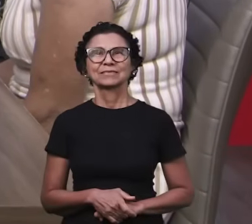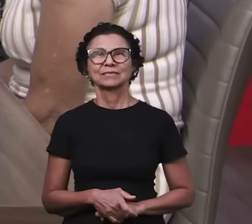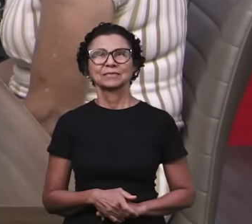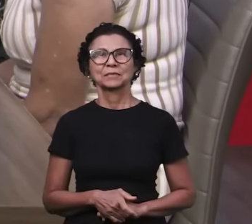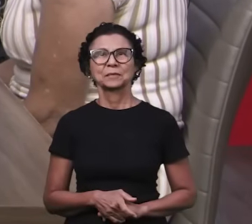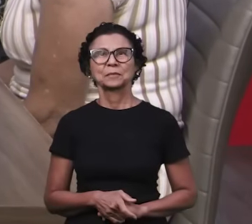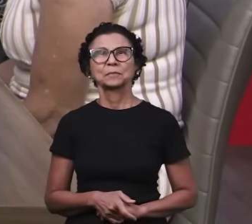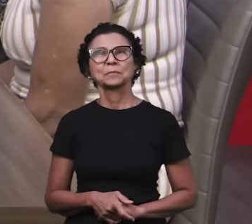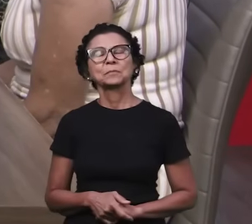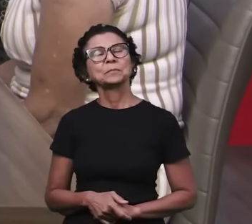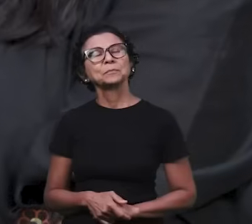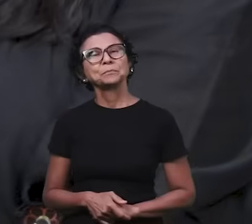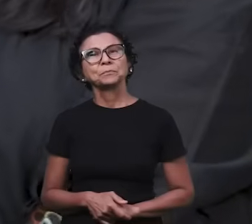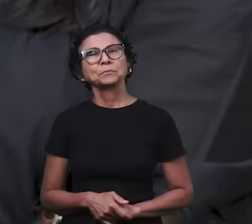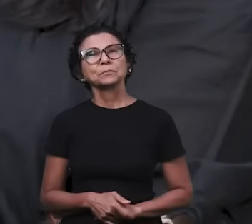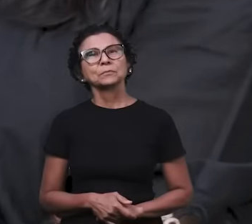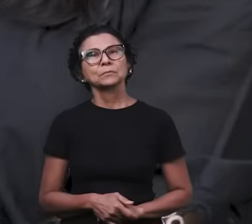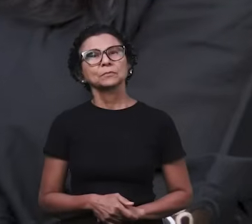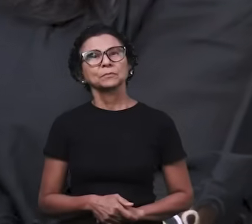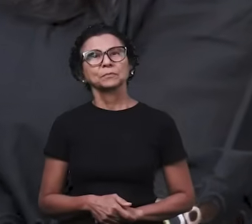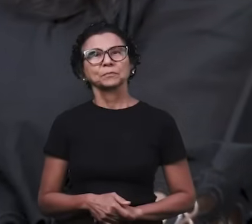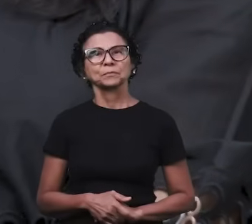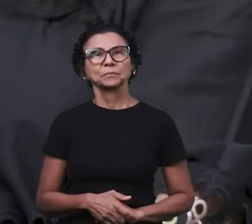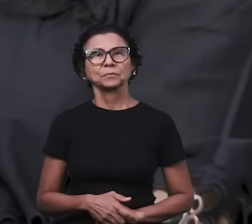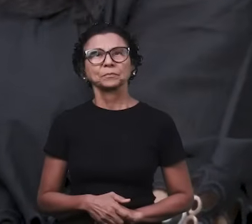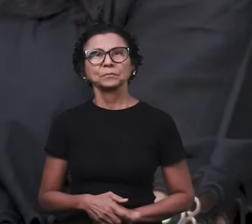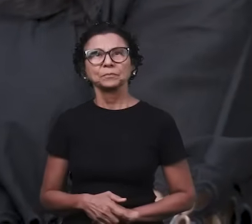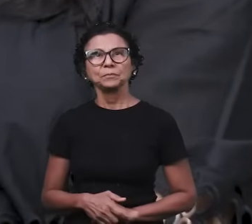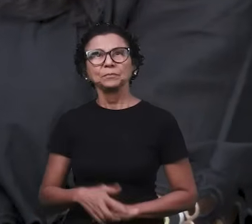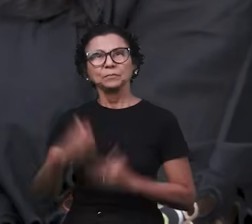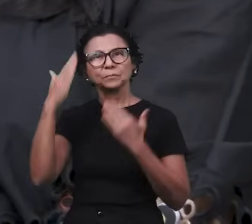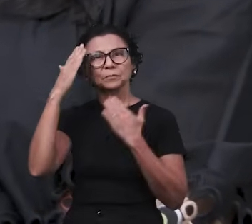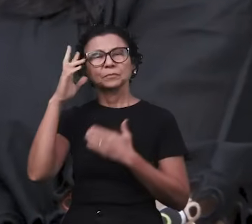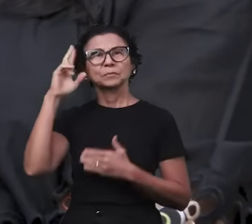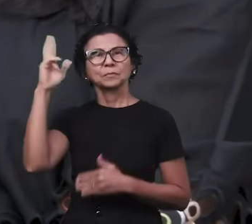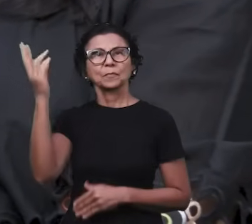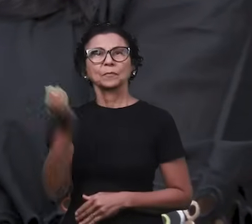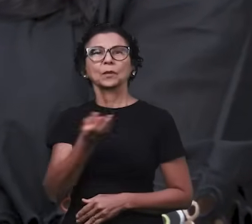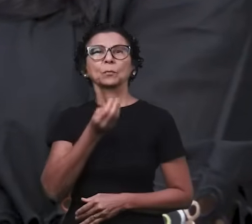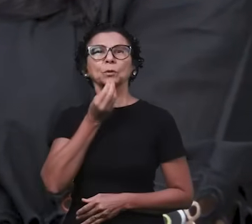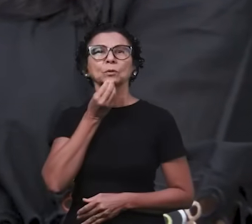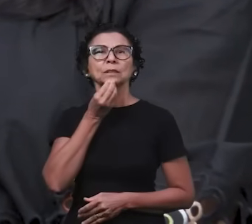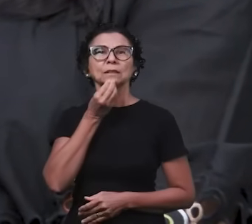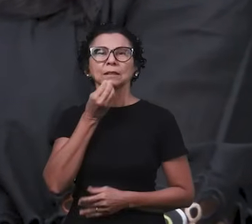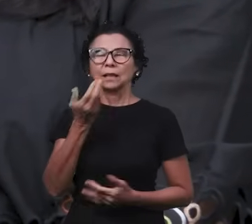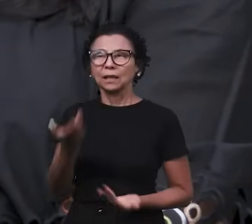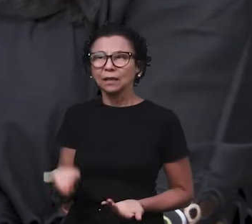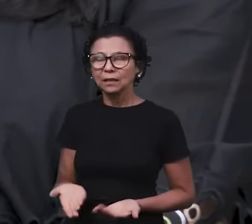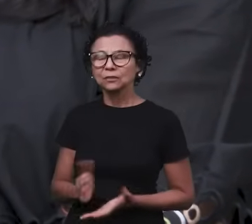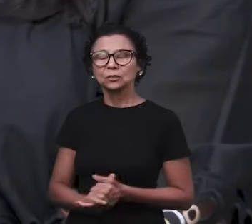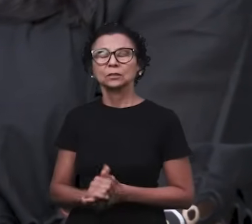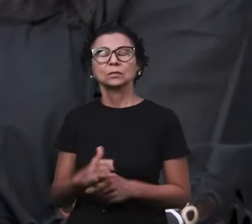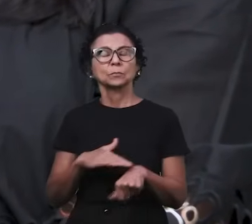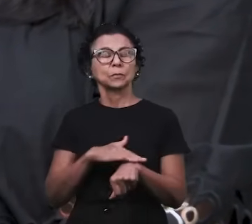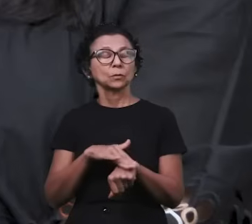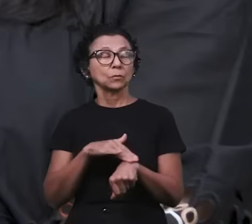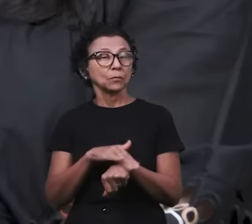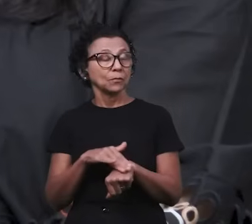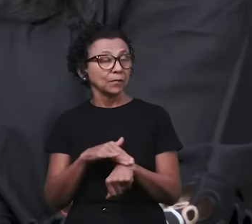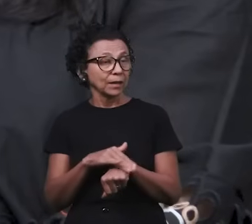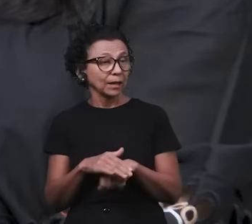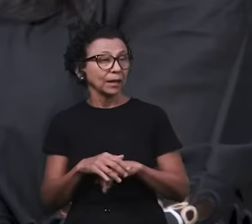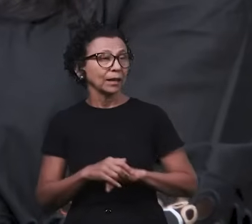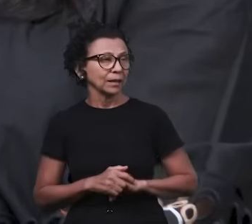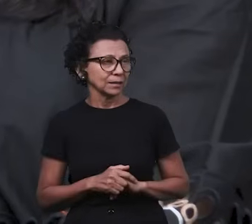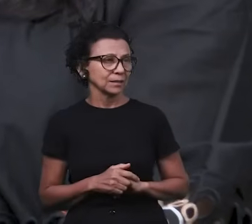Senhor, Fernanda. E nós louvamos ao Senhor por essa oportunidade de uma conversa tão inspiradora para as